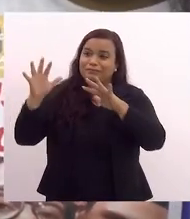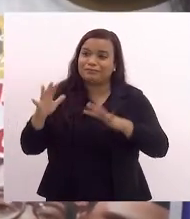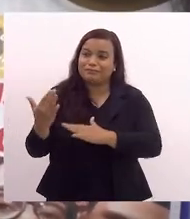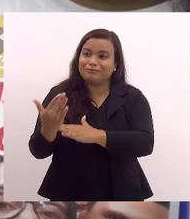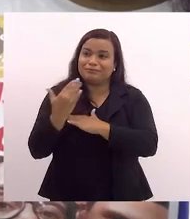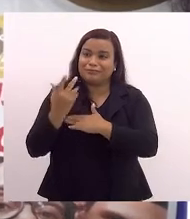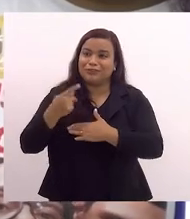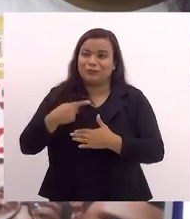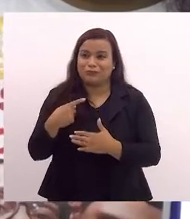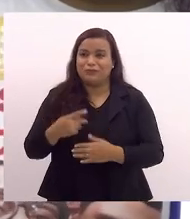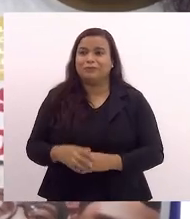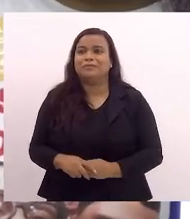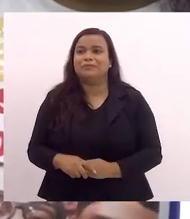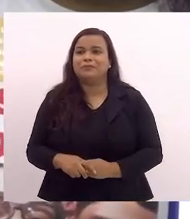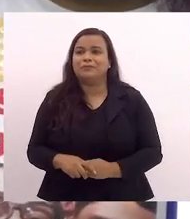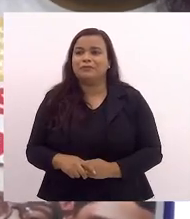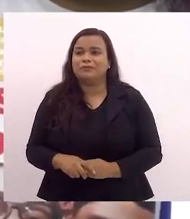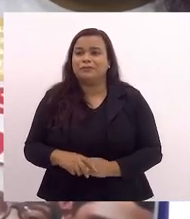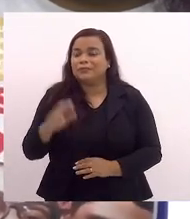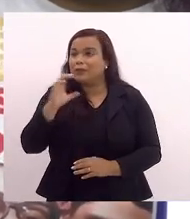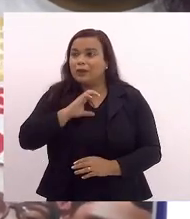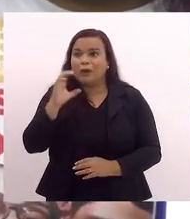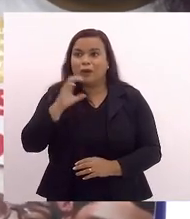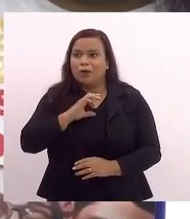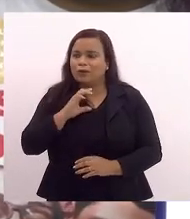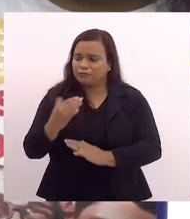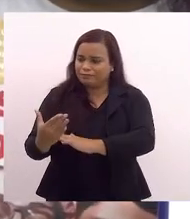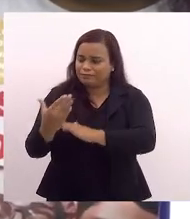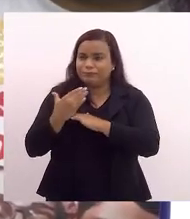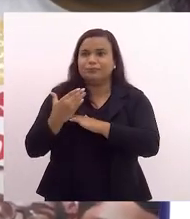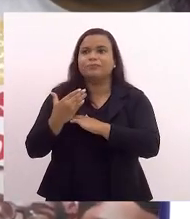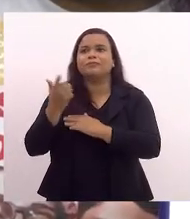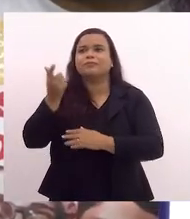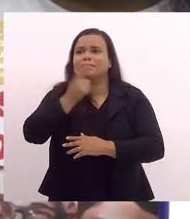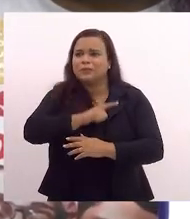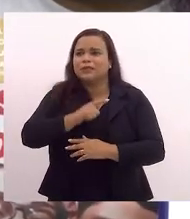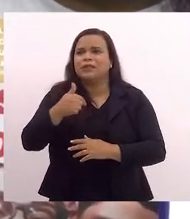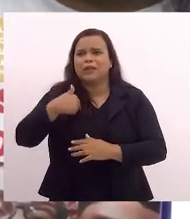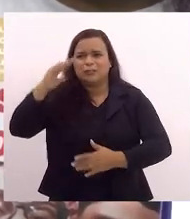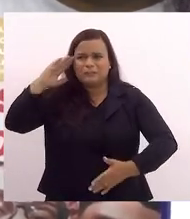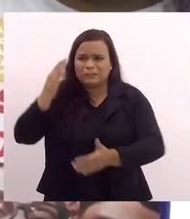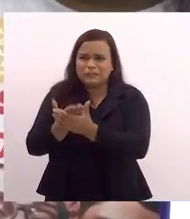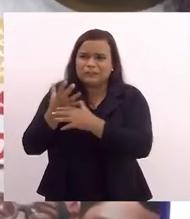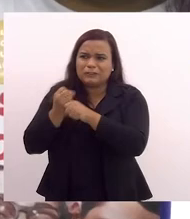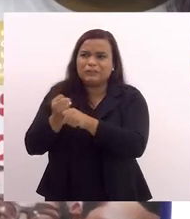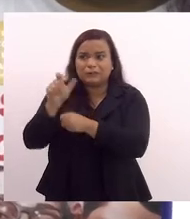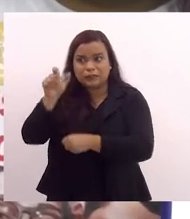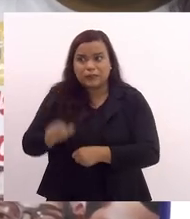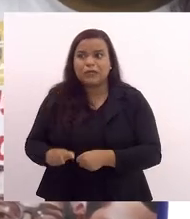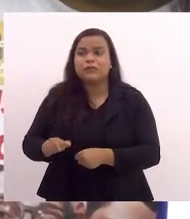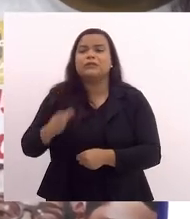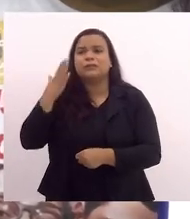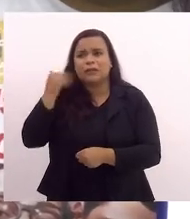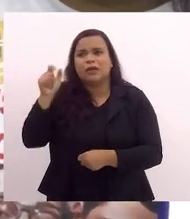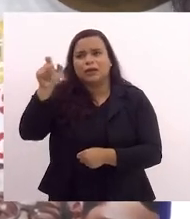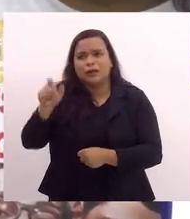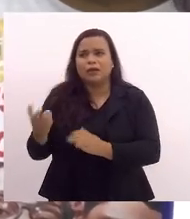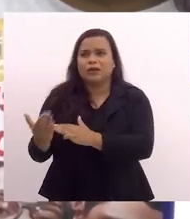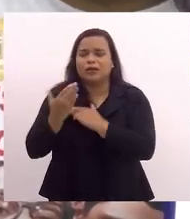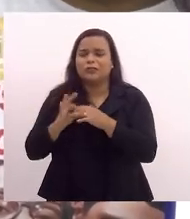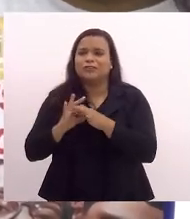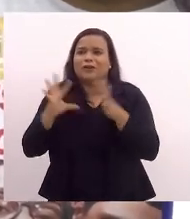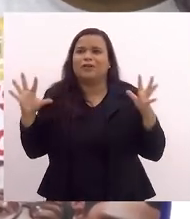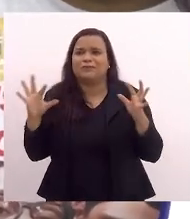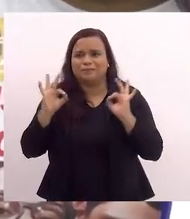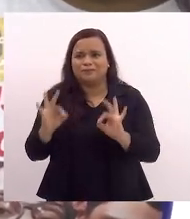abraçou meu caso logo de início, e eu tinha muita confiança nela, que eu sabia que ela ia me soltar.